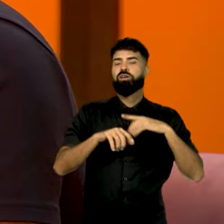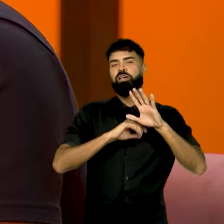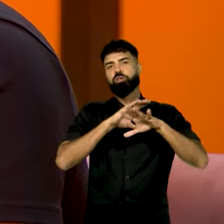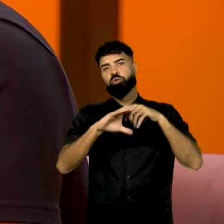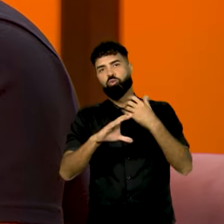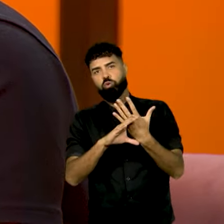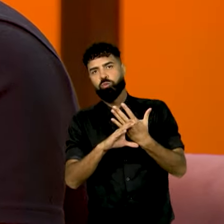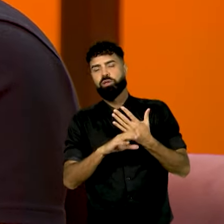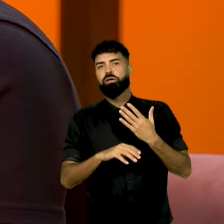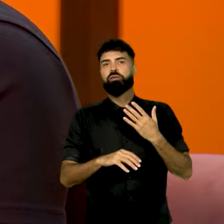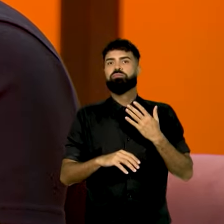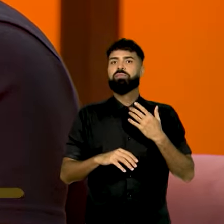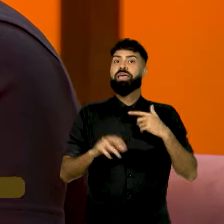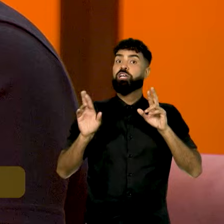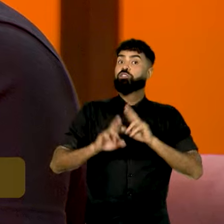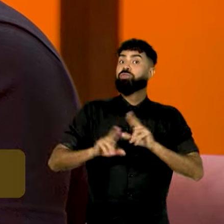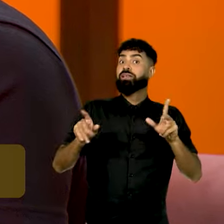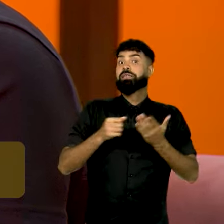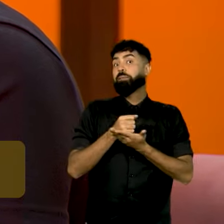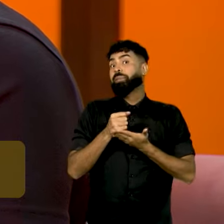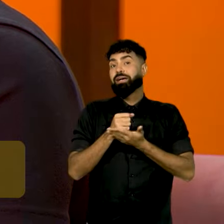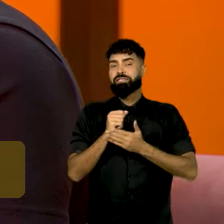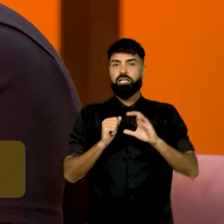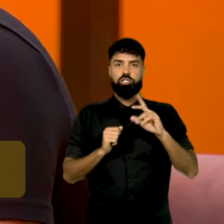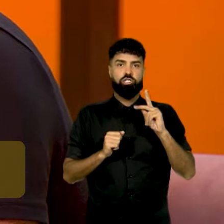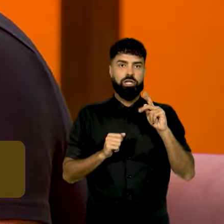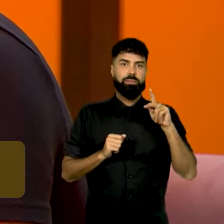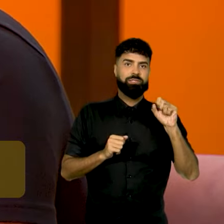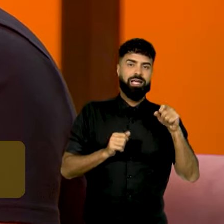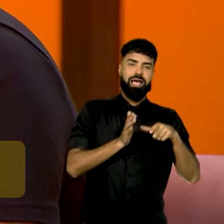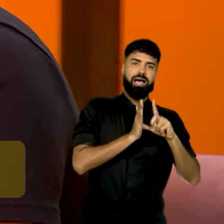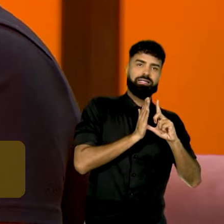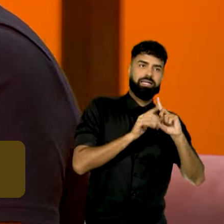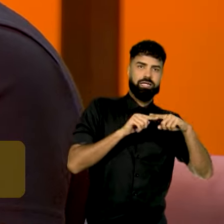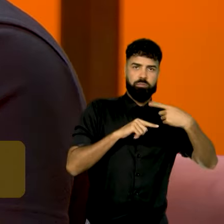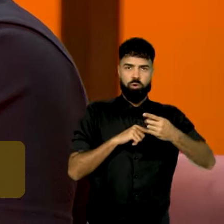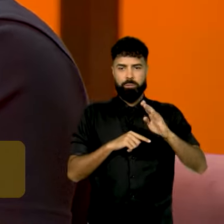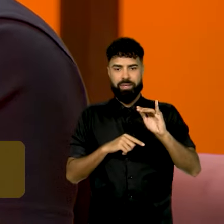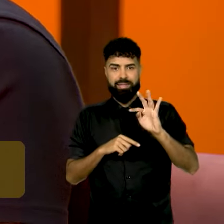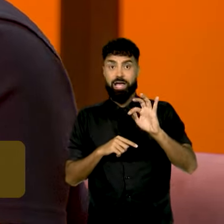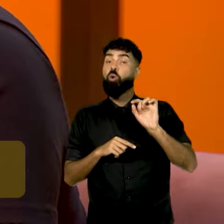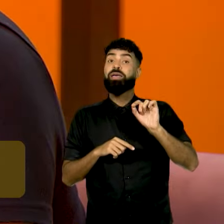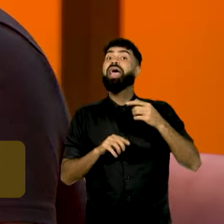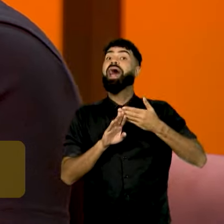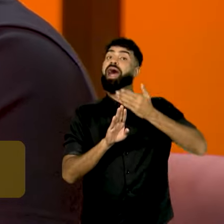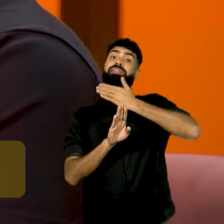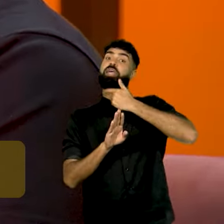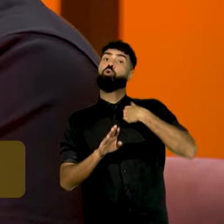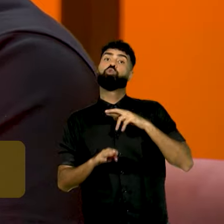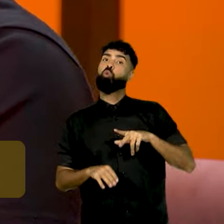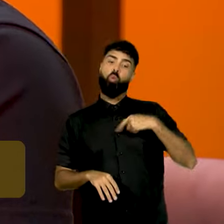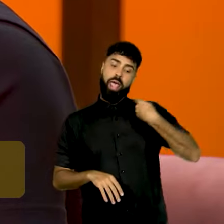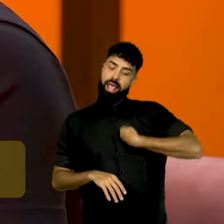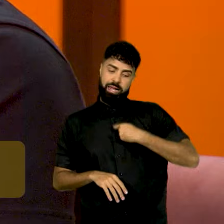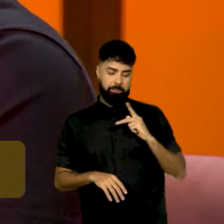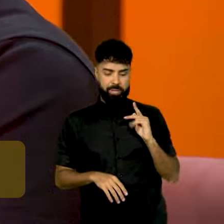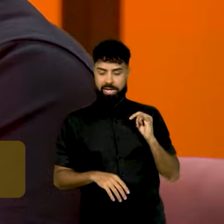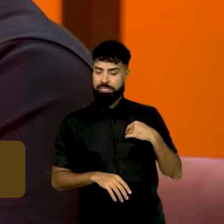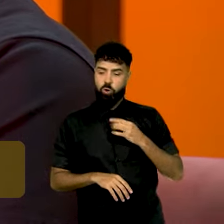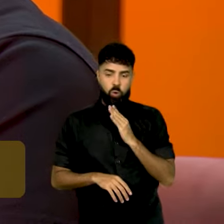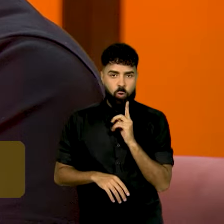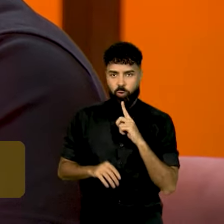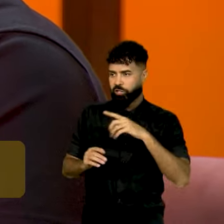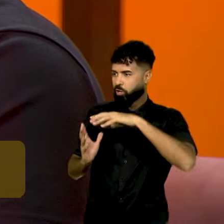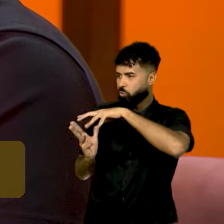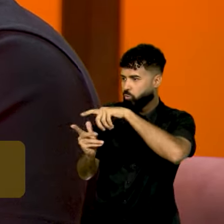Então, a diferença básica entre o Chaps antes do Bita é um Chaps que não era pai ainda, não conhecia todo esse mundo infantil, não